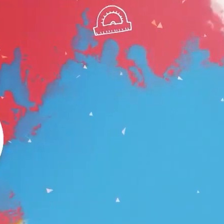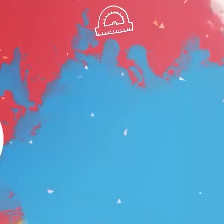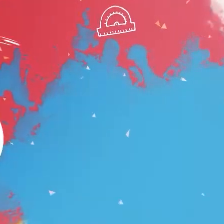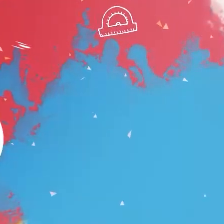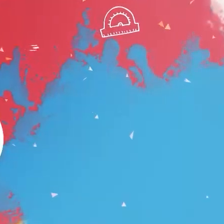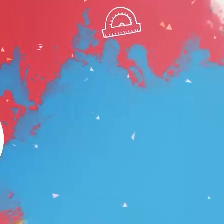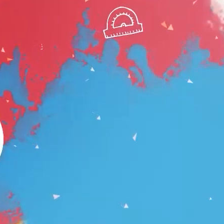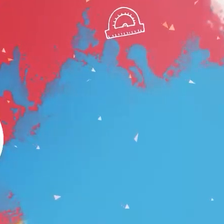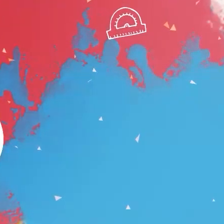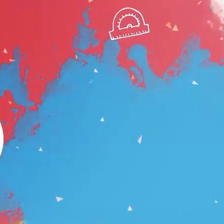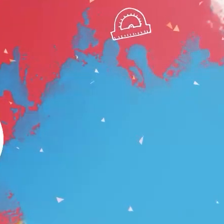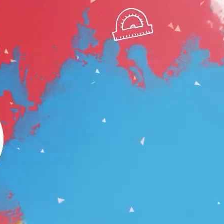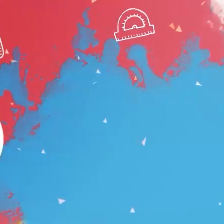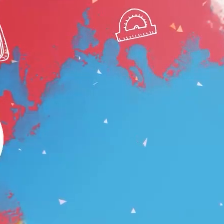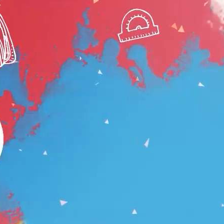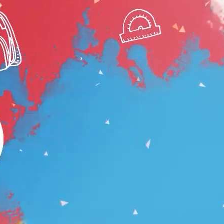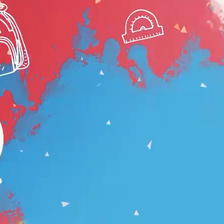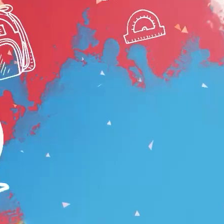Música